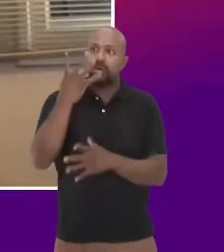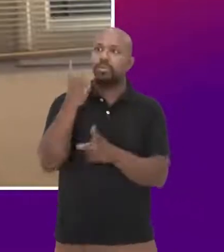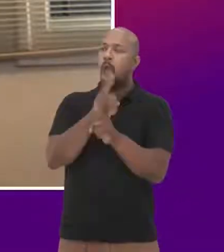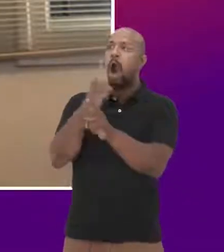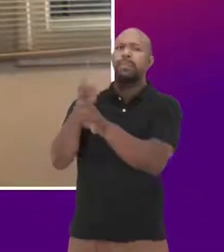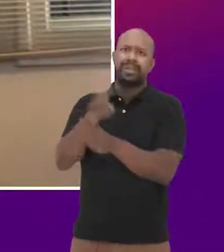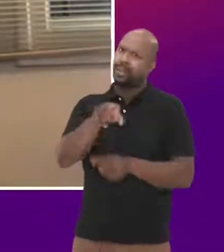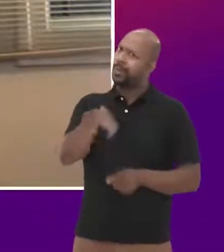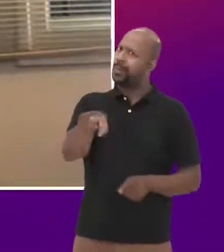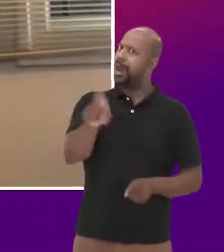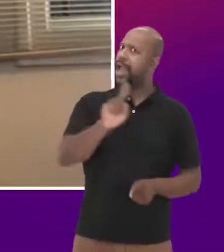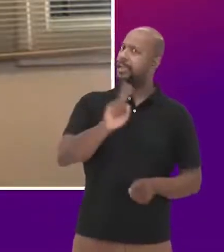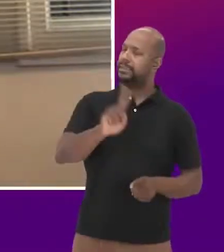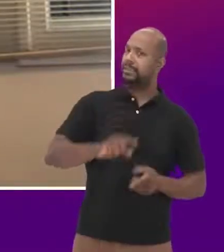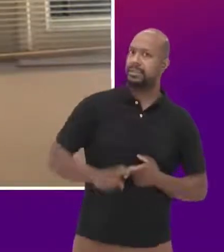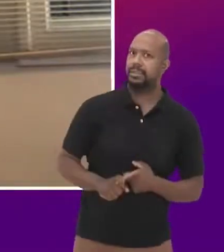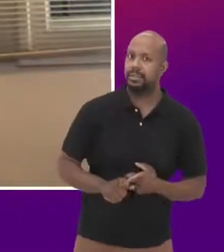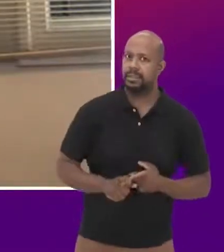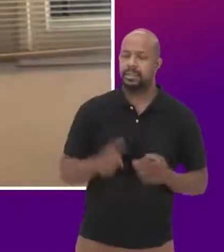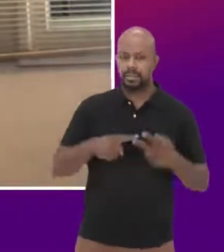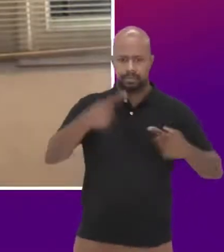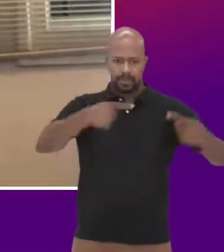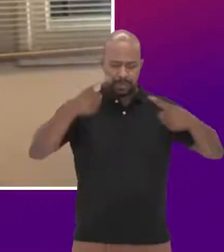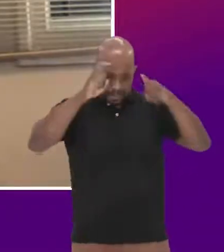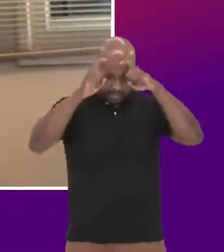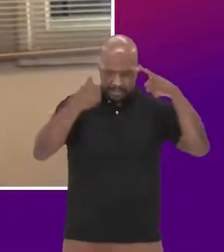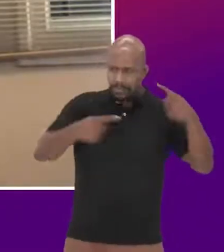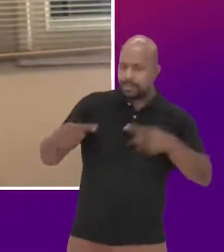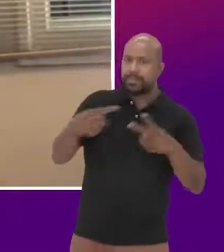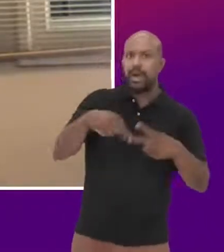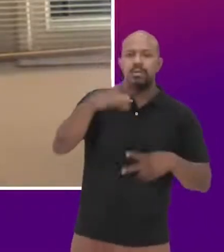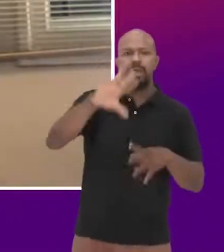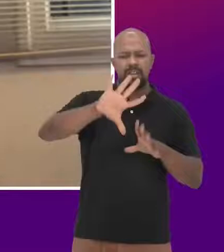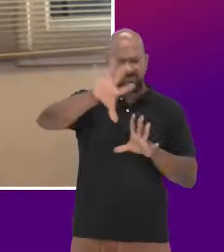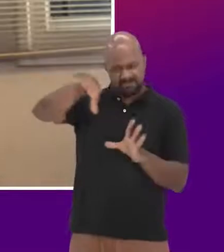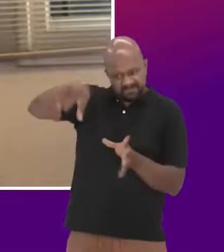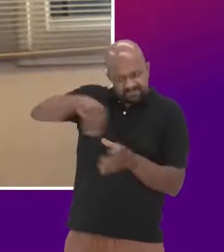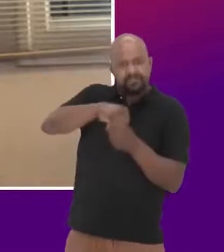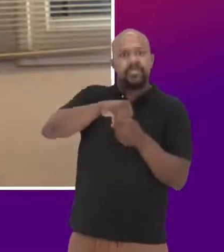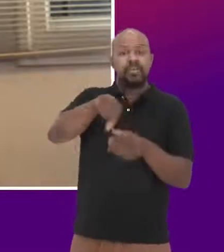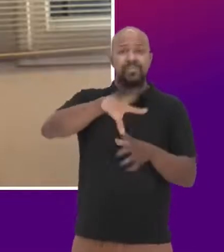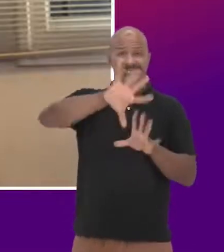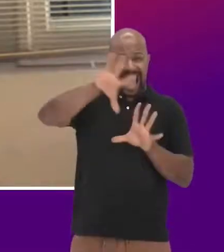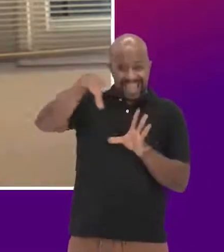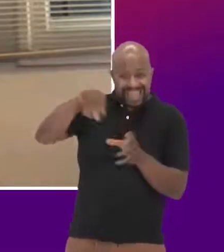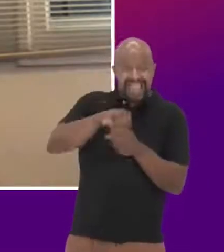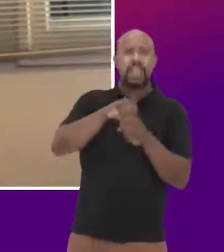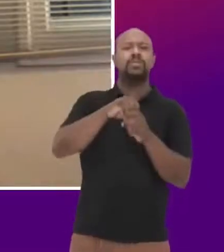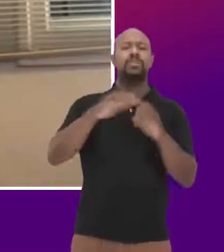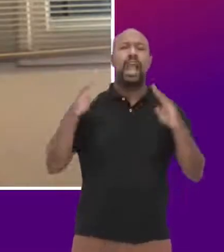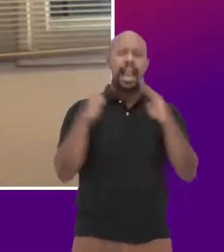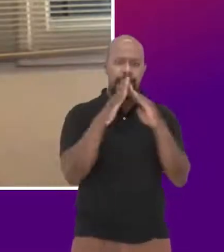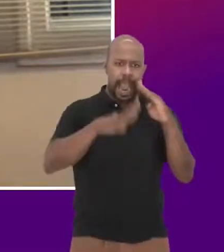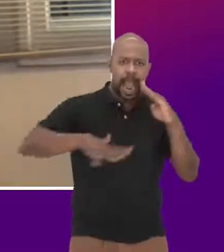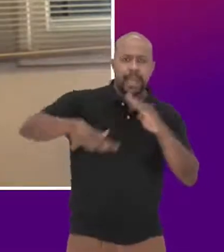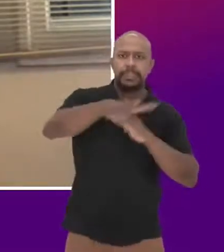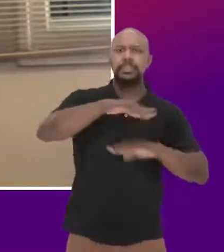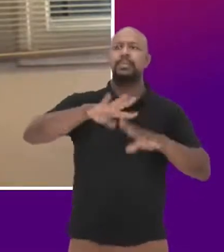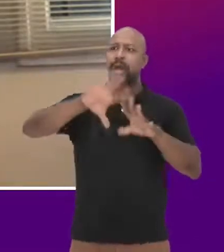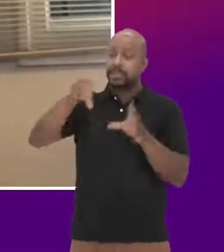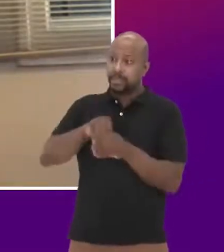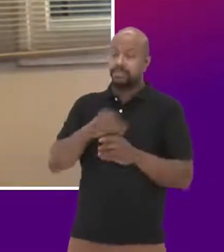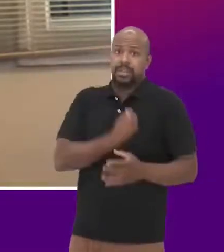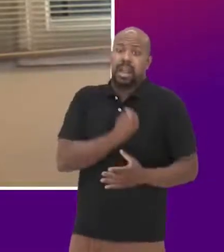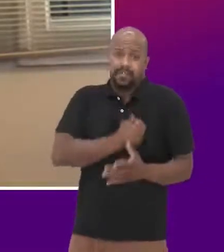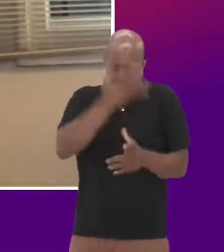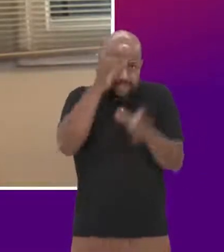descobrir que isso não é bem assim, e essa discussão passou a ser trazida para dentro das casas, para dentro da